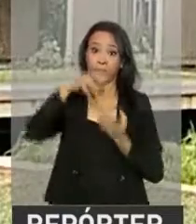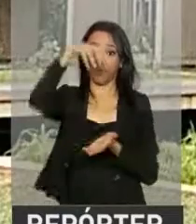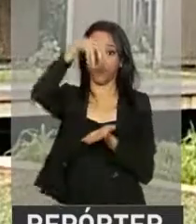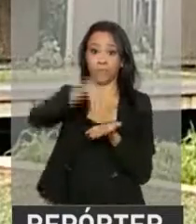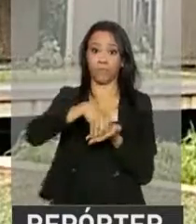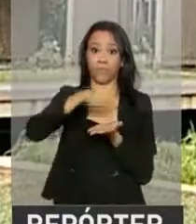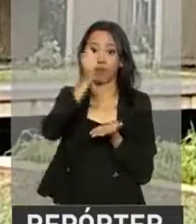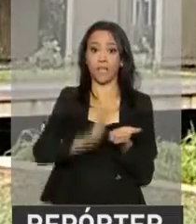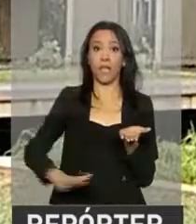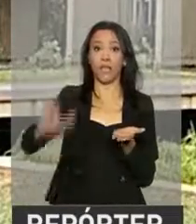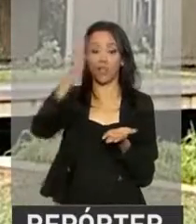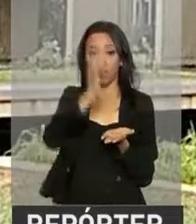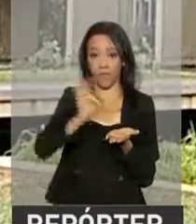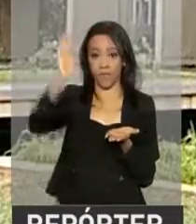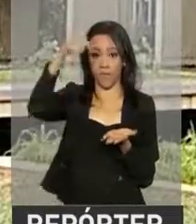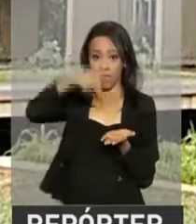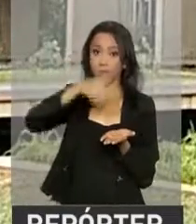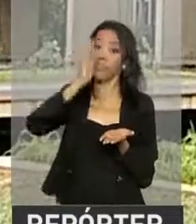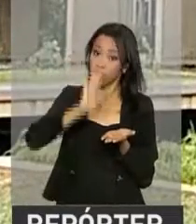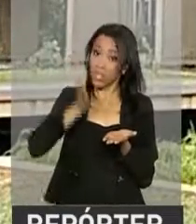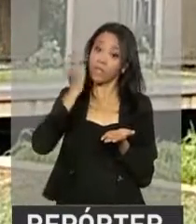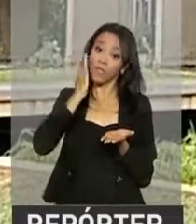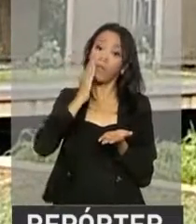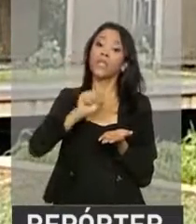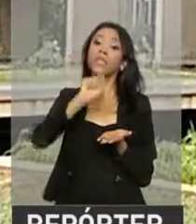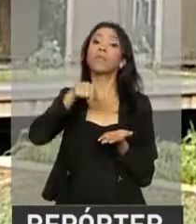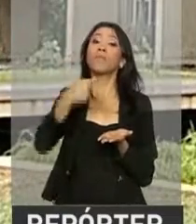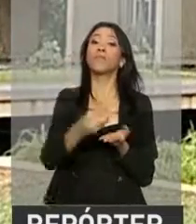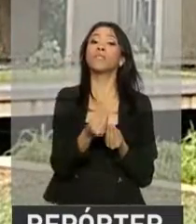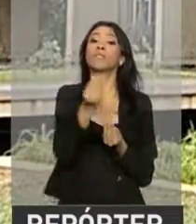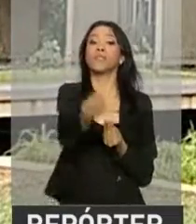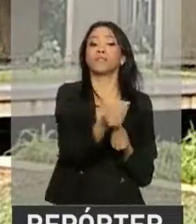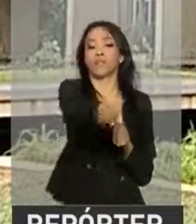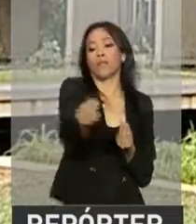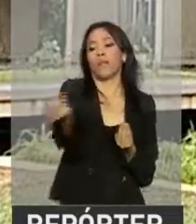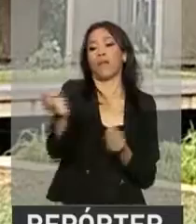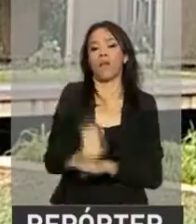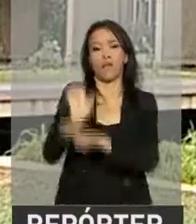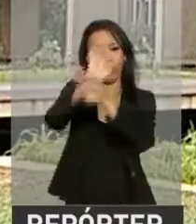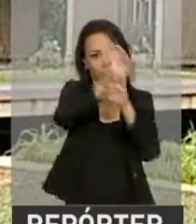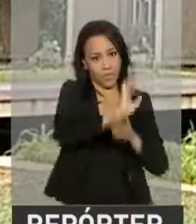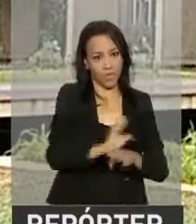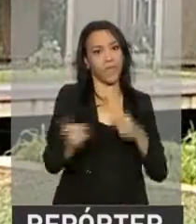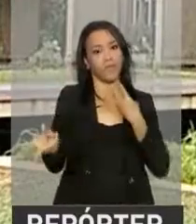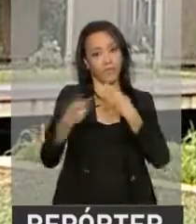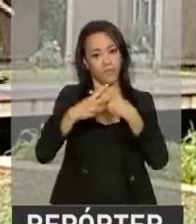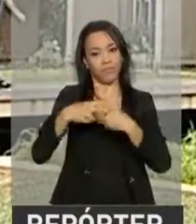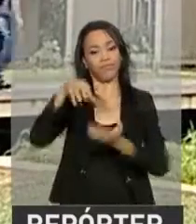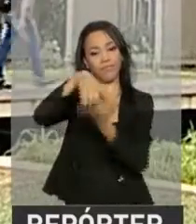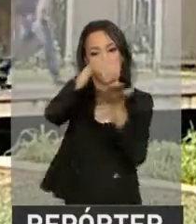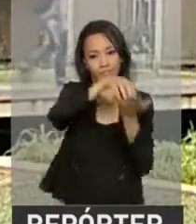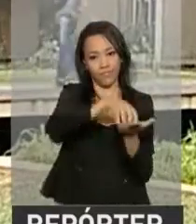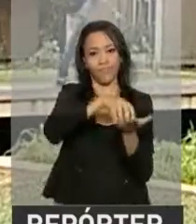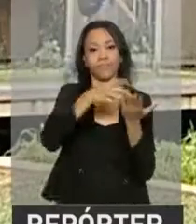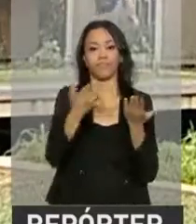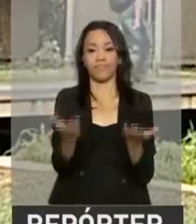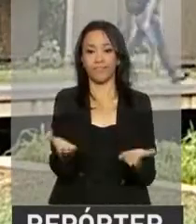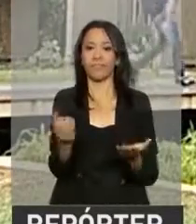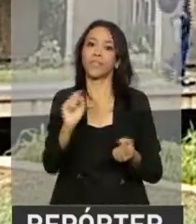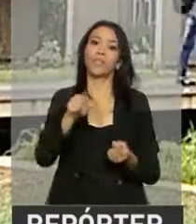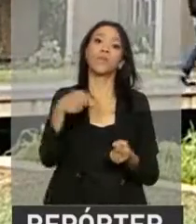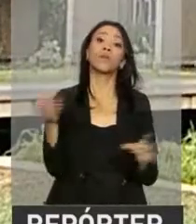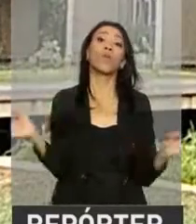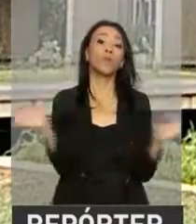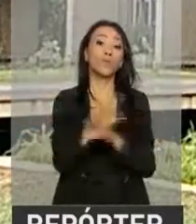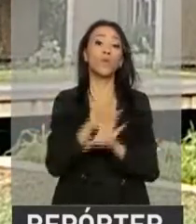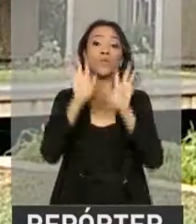Olimpíadas e já previam a entrega e a instalação desses equipamentos pelas empresas fornecedoras logo